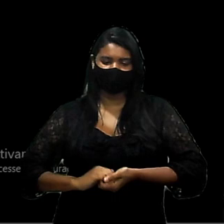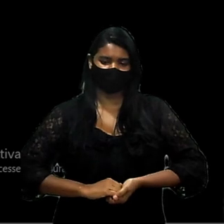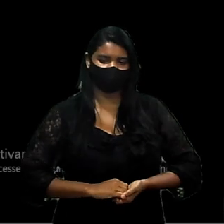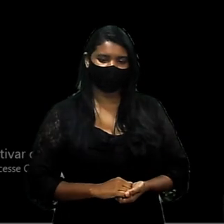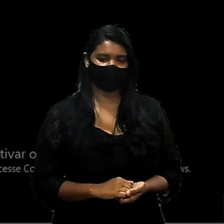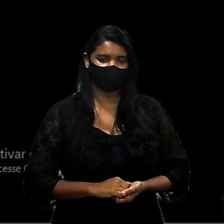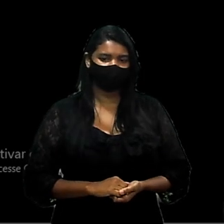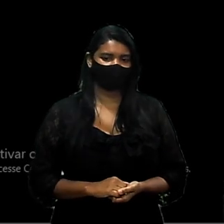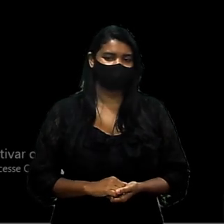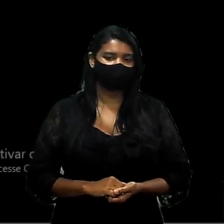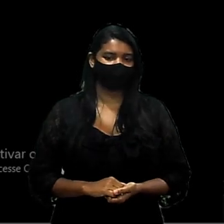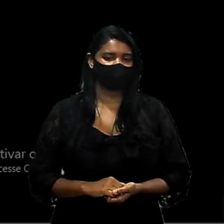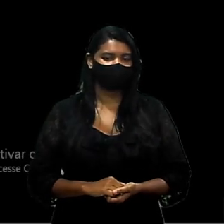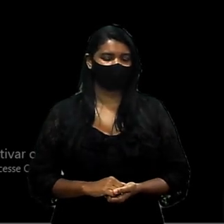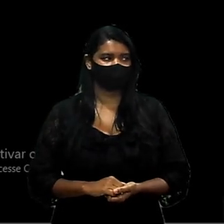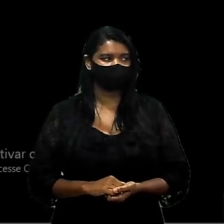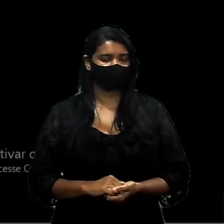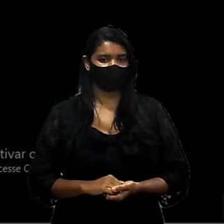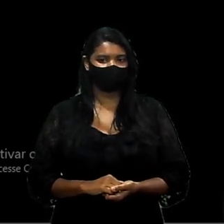Deixa eu voltar aqui um pouquinho.